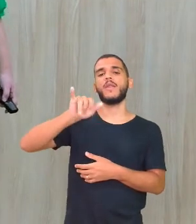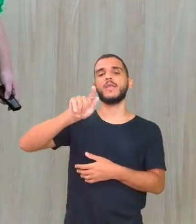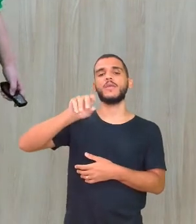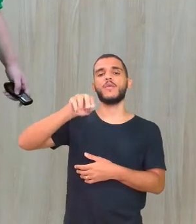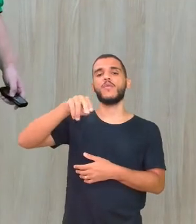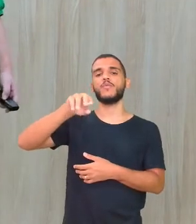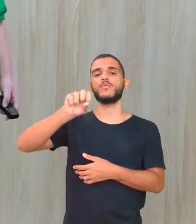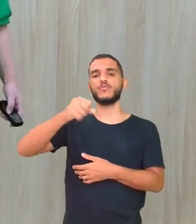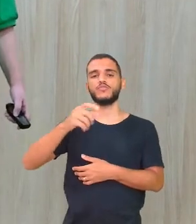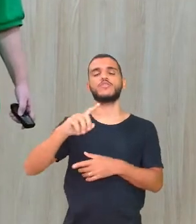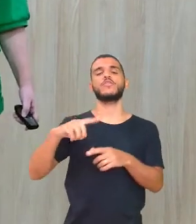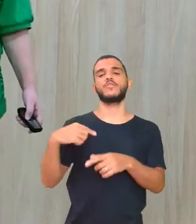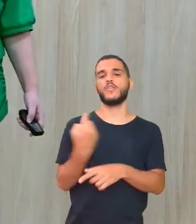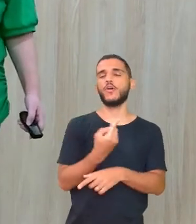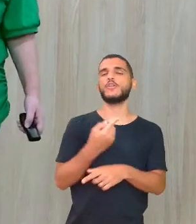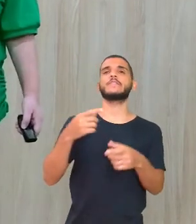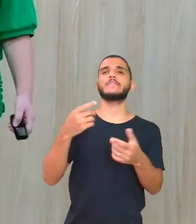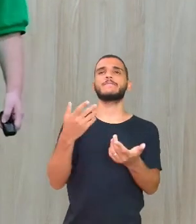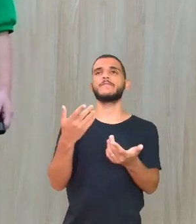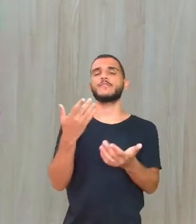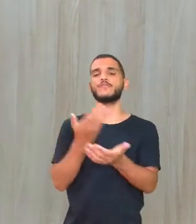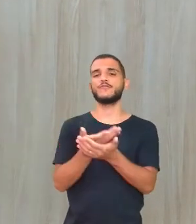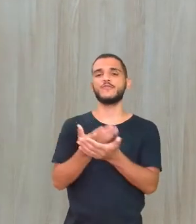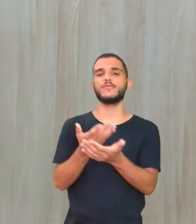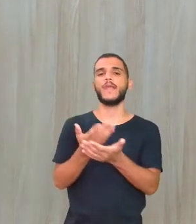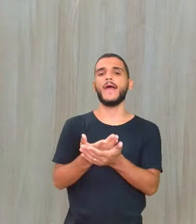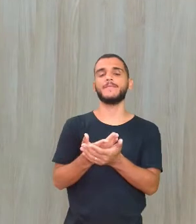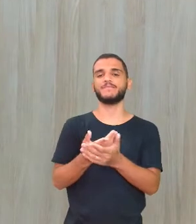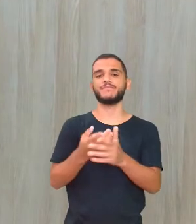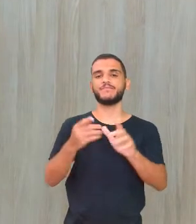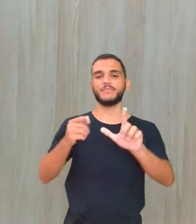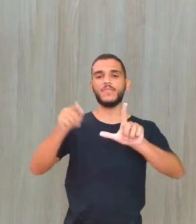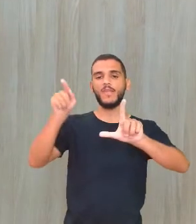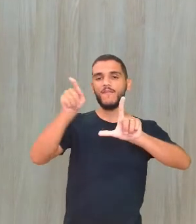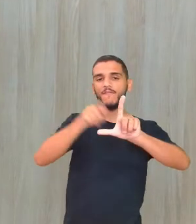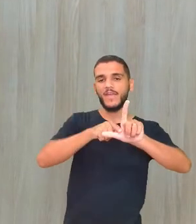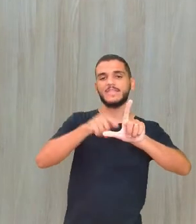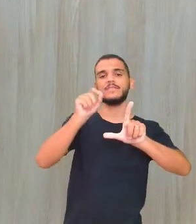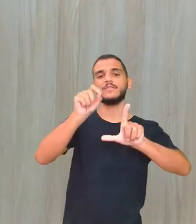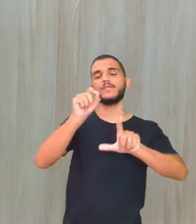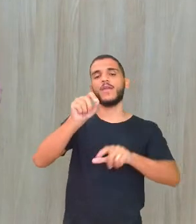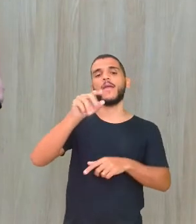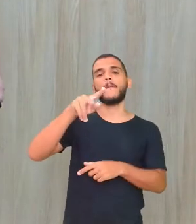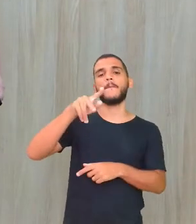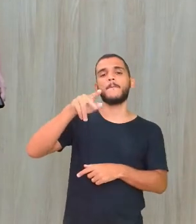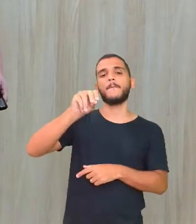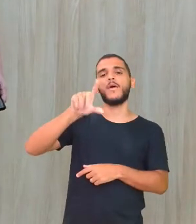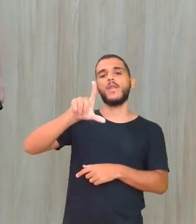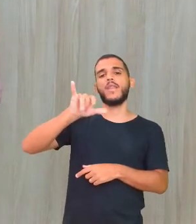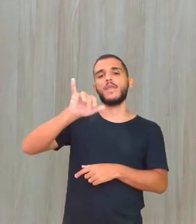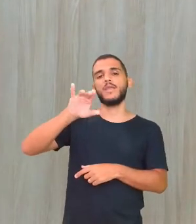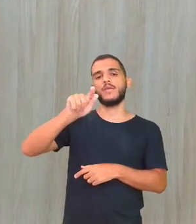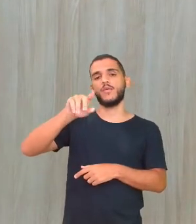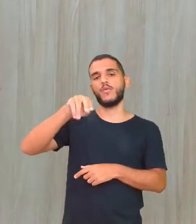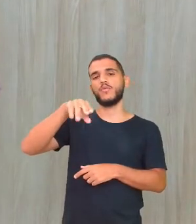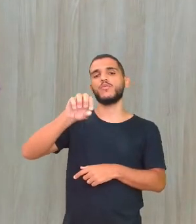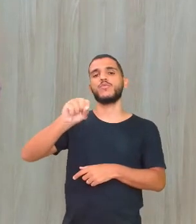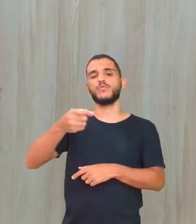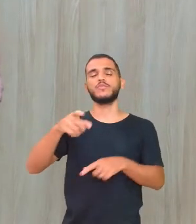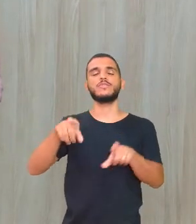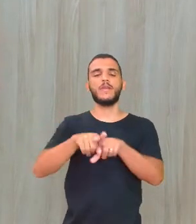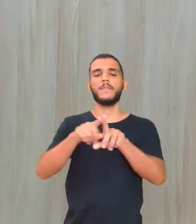de um polígono, a gente já trabalhou com polígono, os vértices de um polígono, ele pode ser representados por